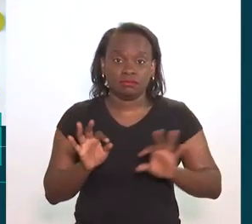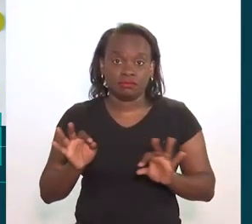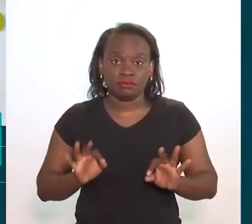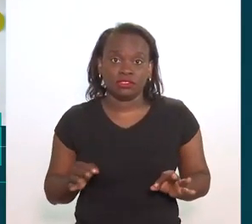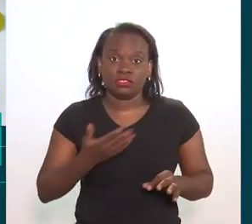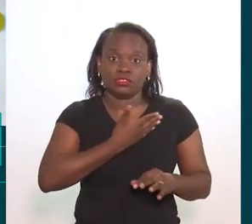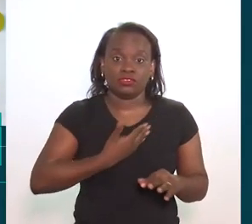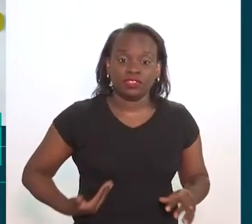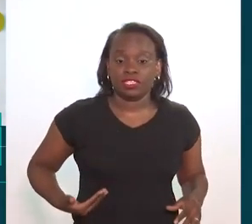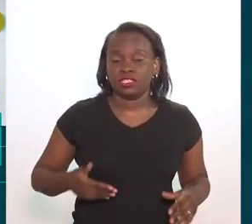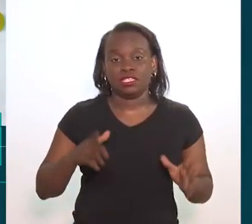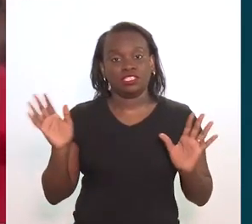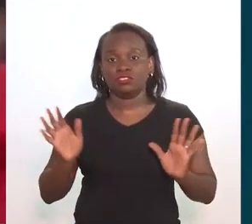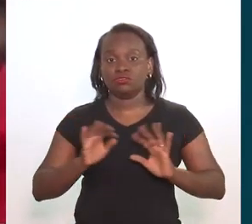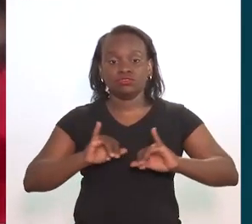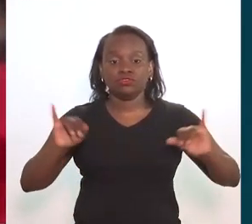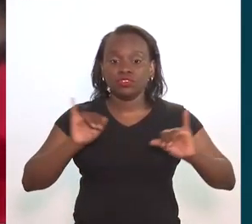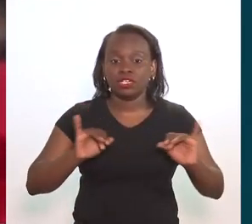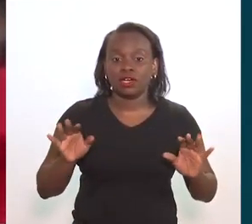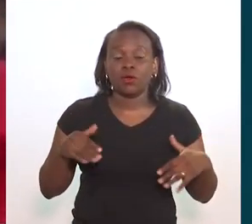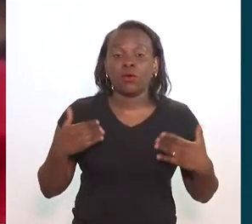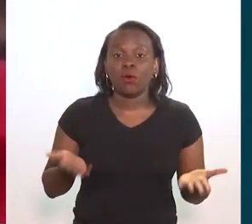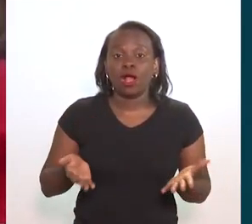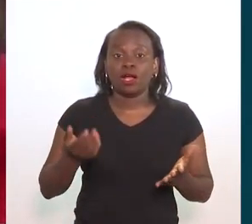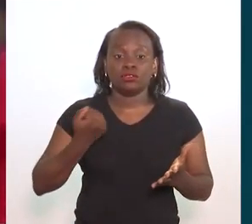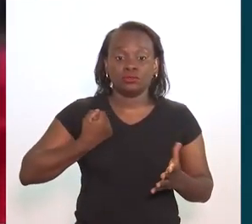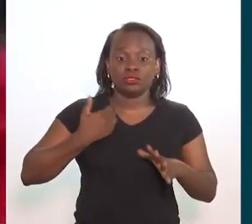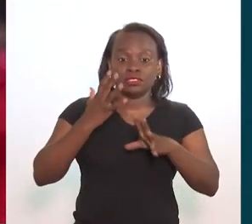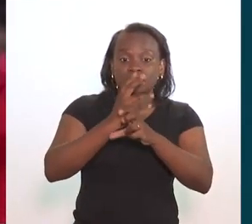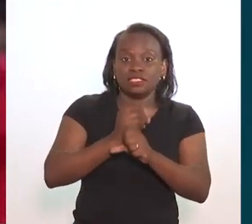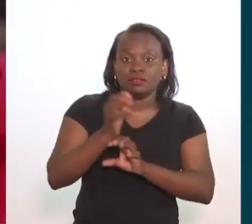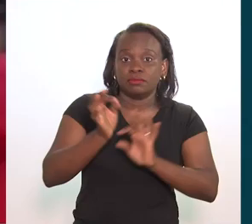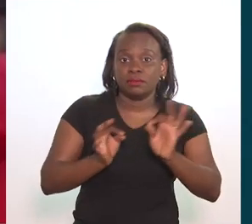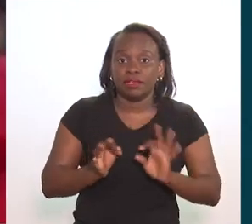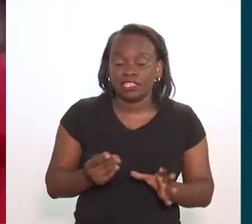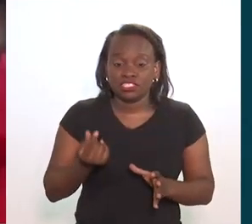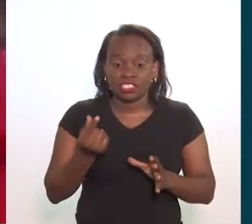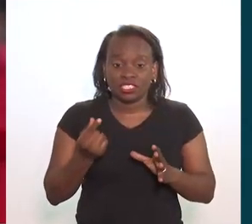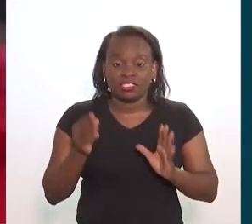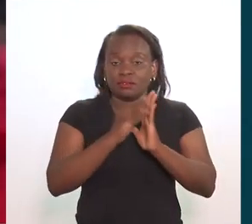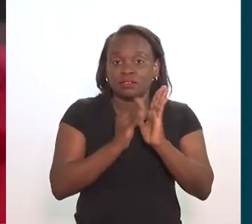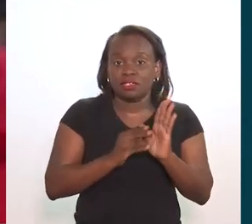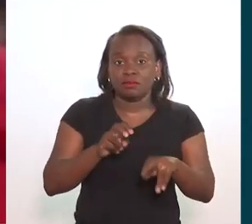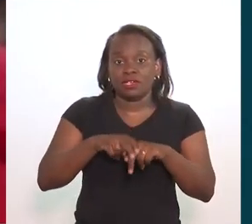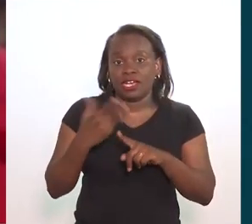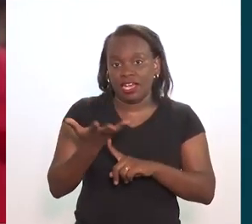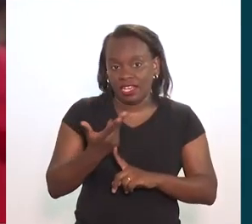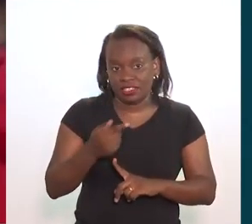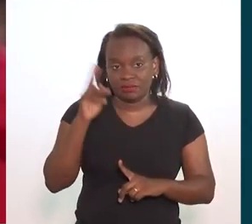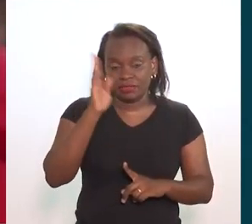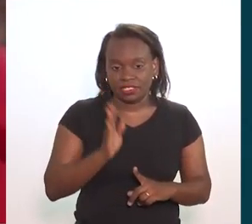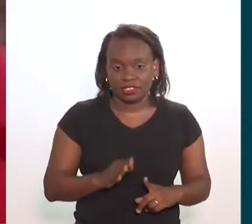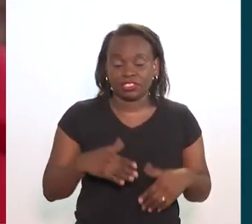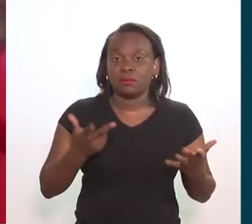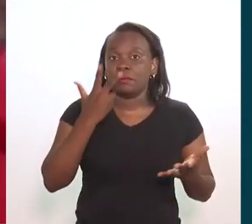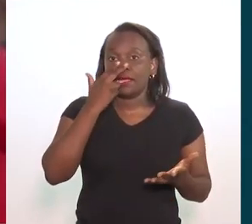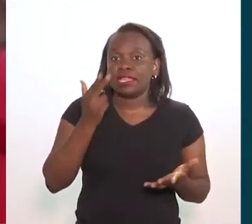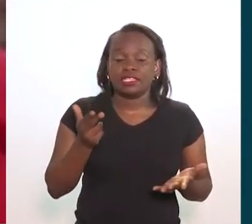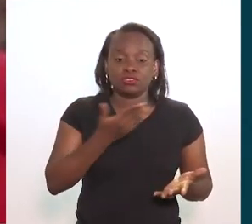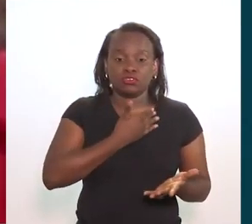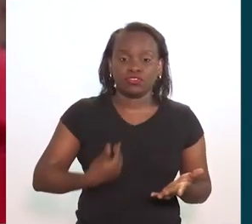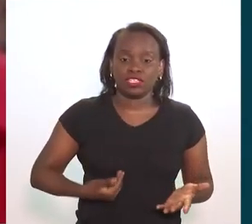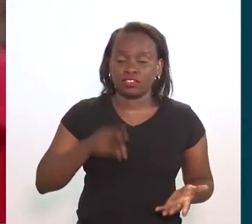gente, nação, governo e tal, a gente não divulga quais são os números também que são produzidos economicamente através da arte para o nosso país. Então,